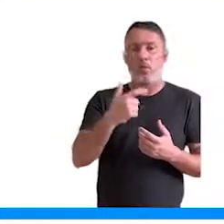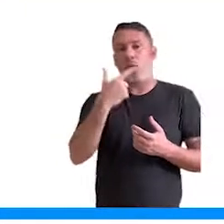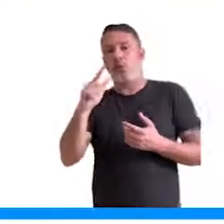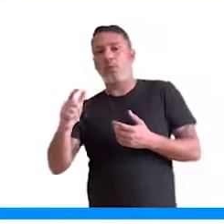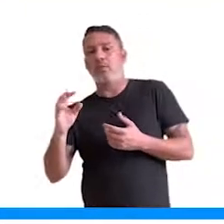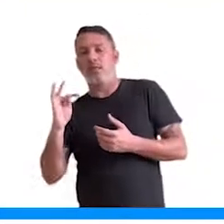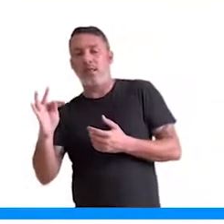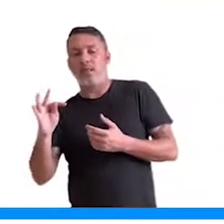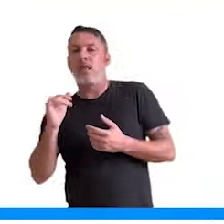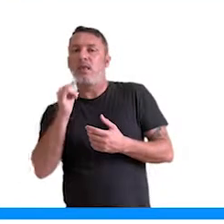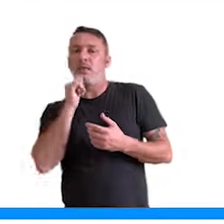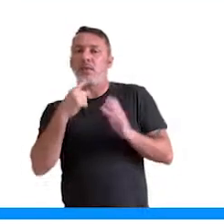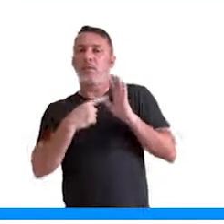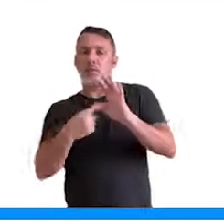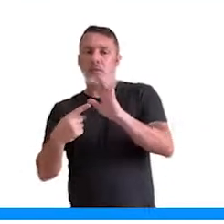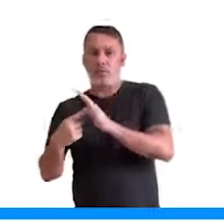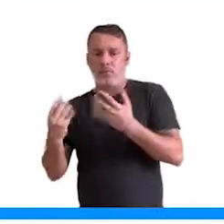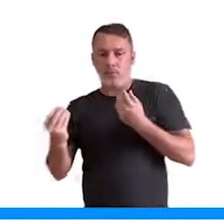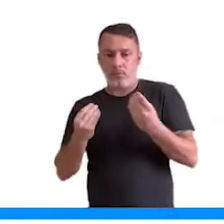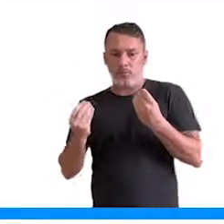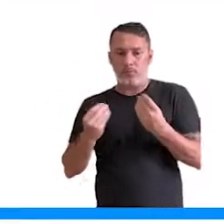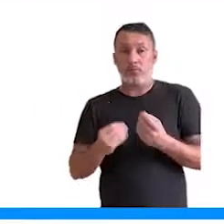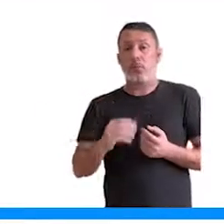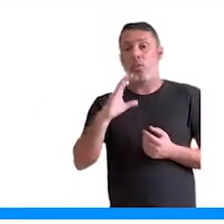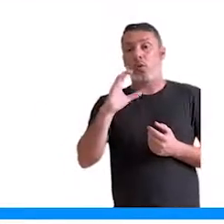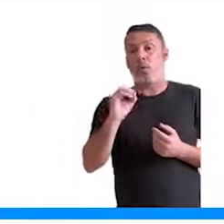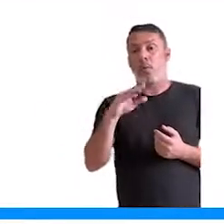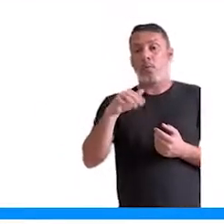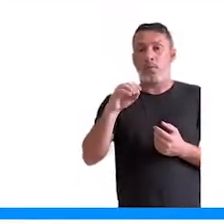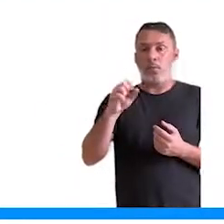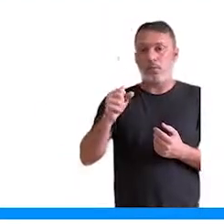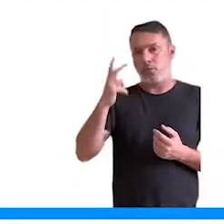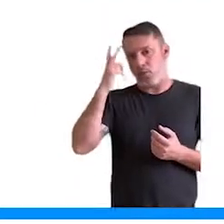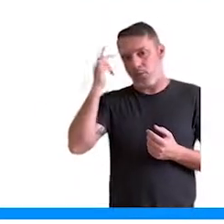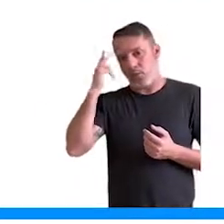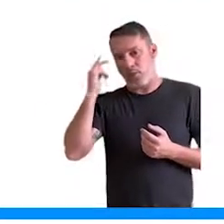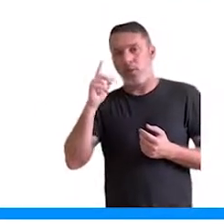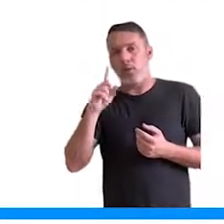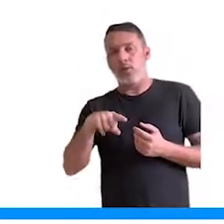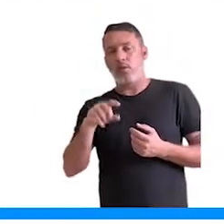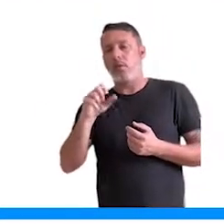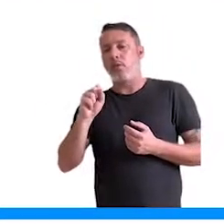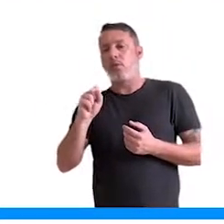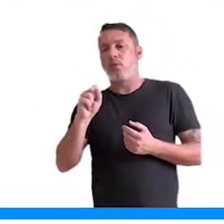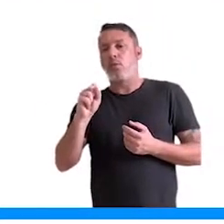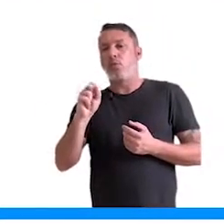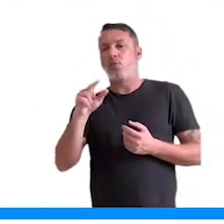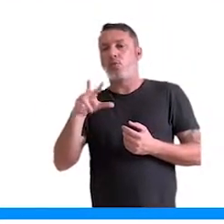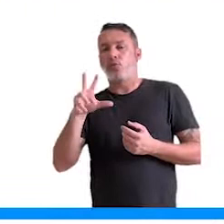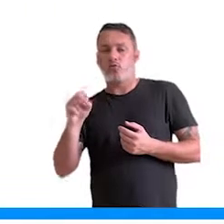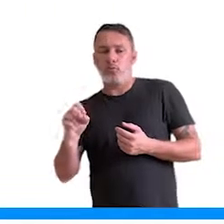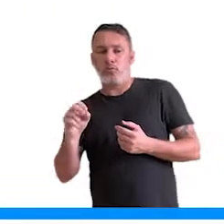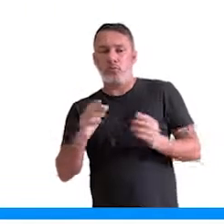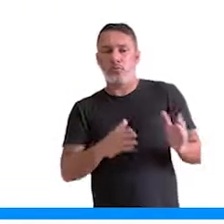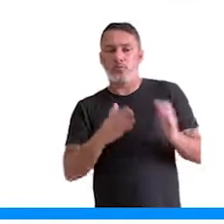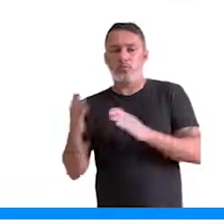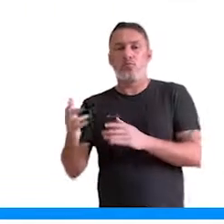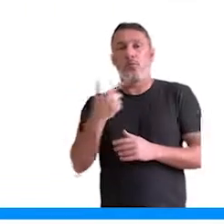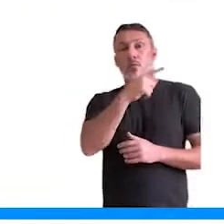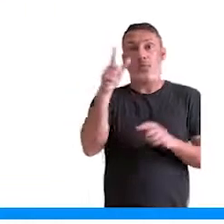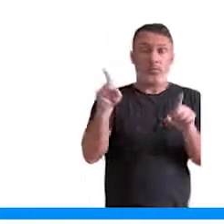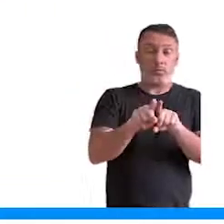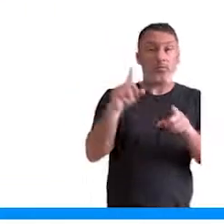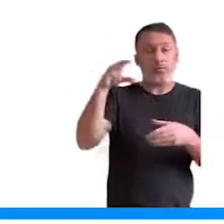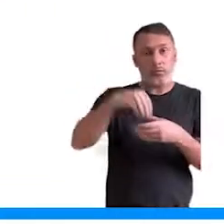coma, ele, usted. Estou dando uma ordem, bien? E aí, comamos, normal, do subjuntivo.